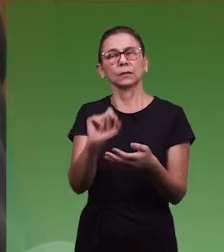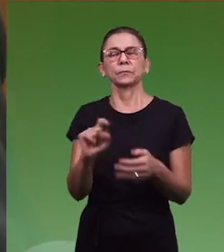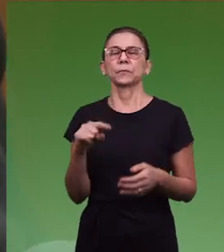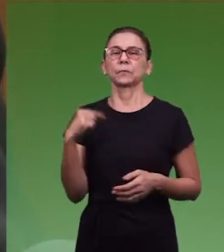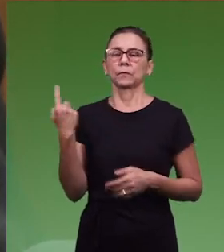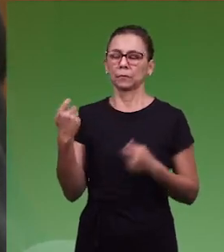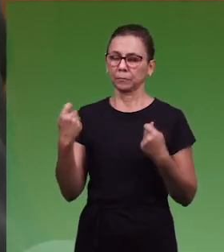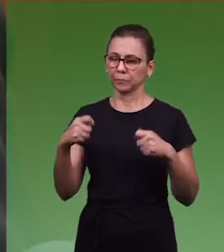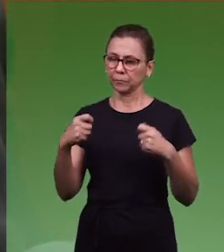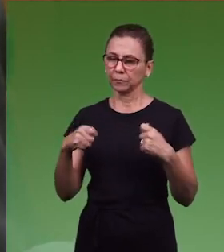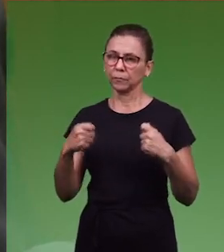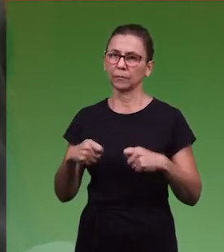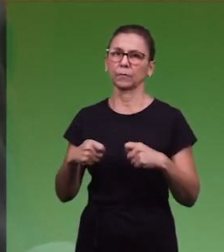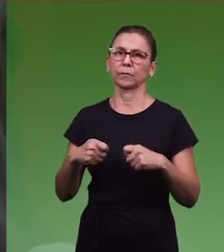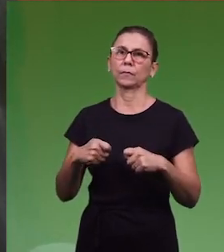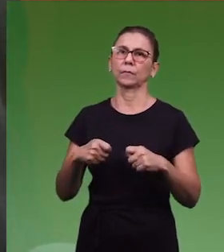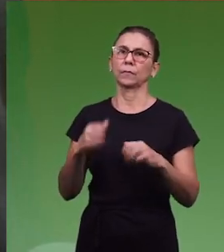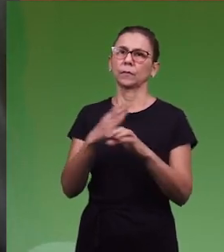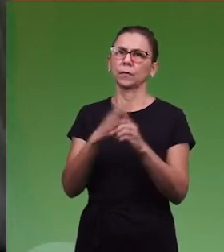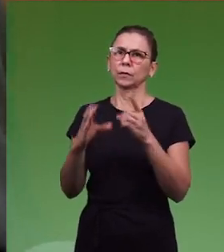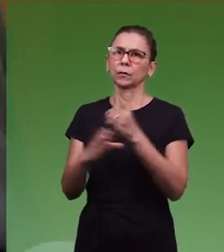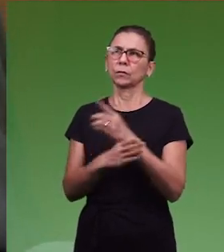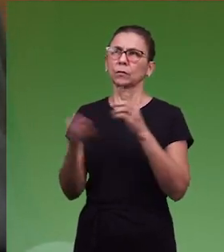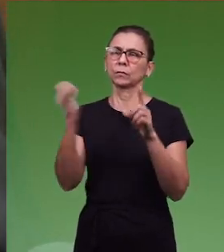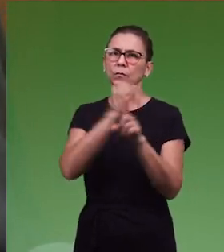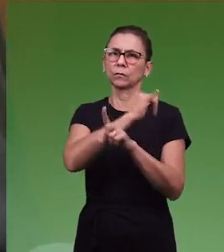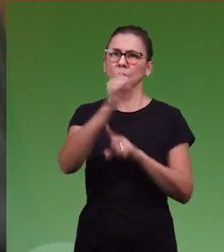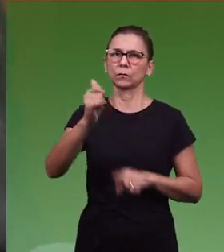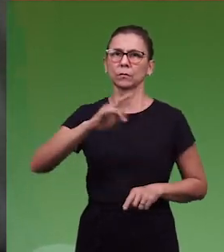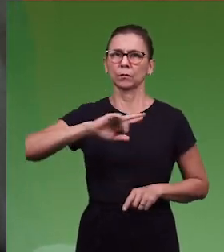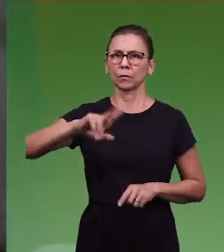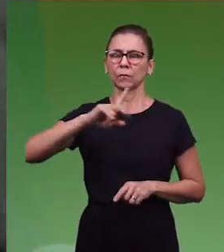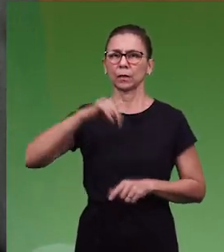precisamos buscar um culto que seja profético e não tradicional.